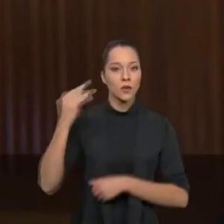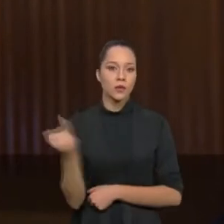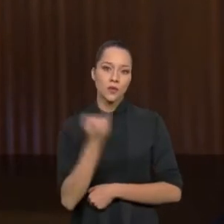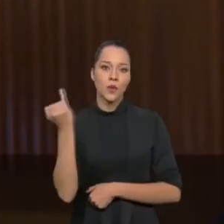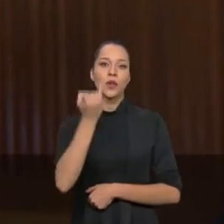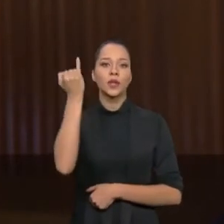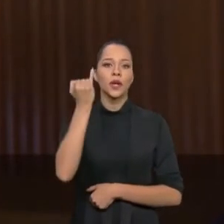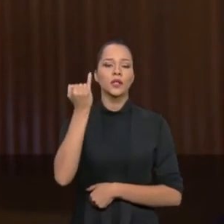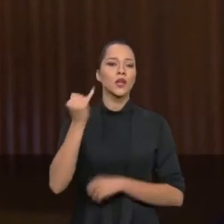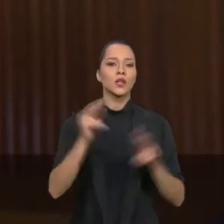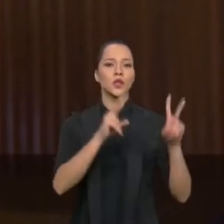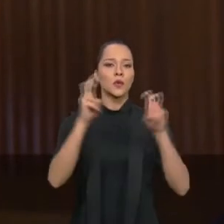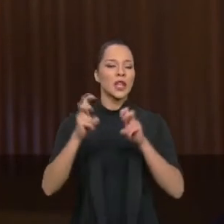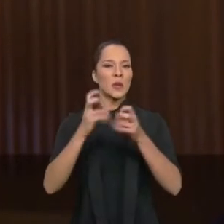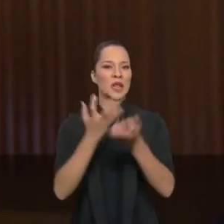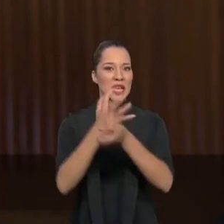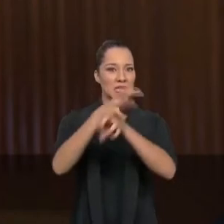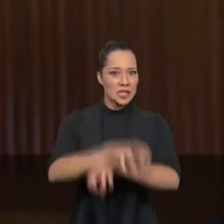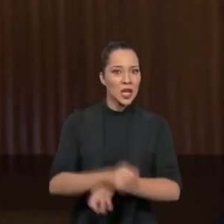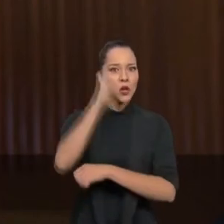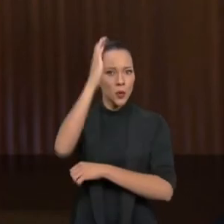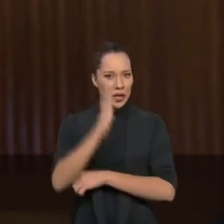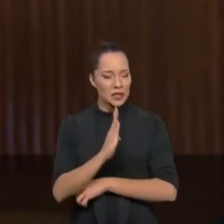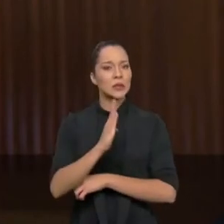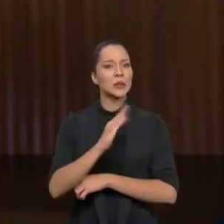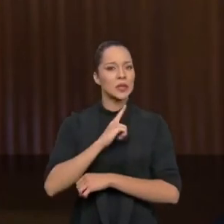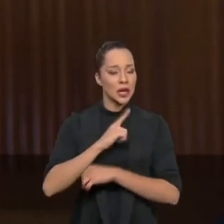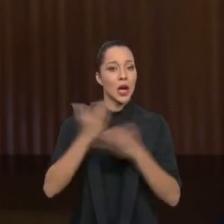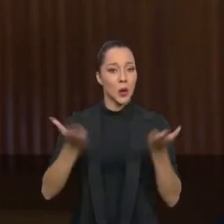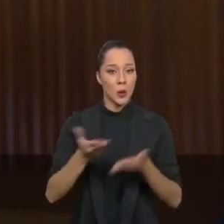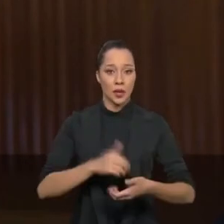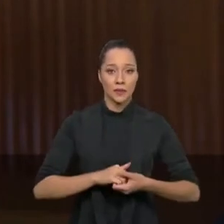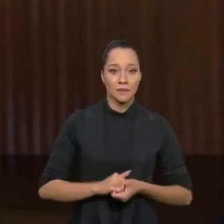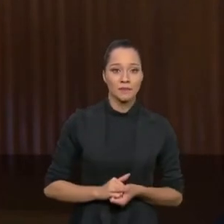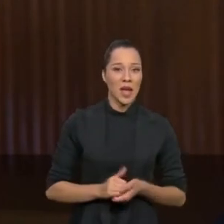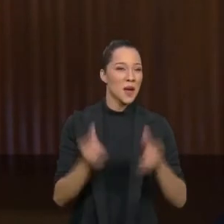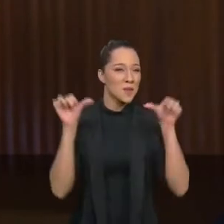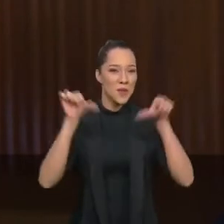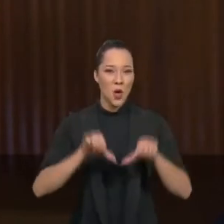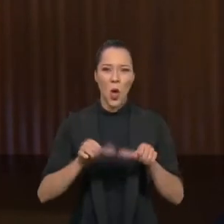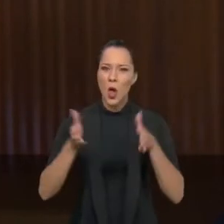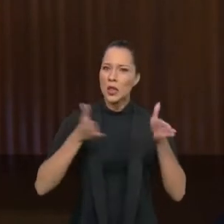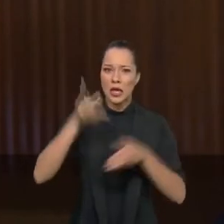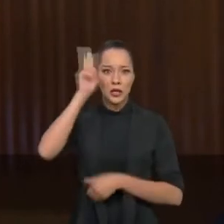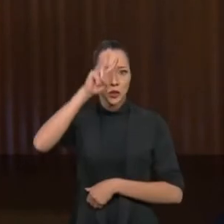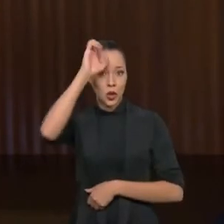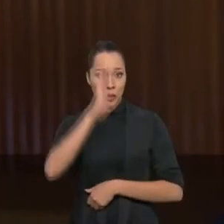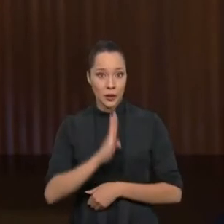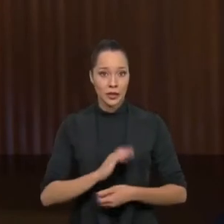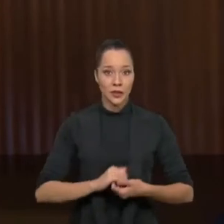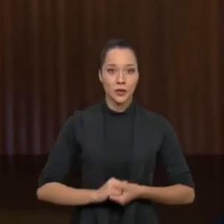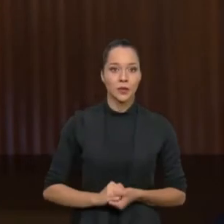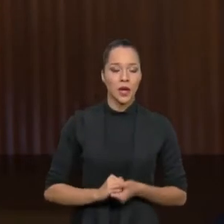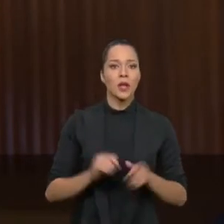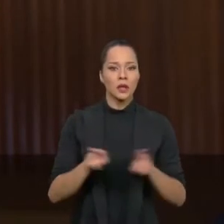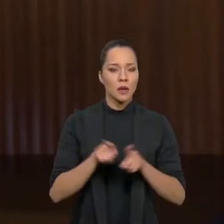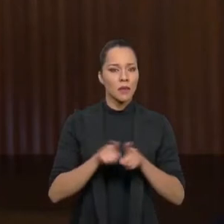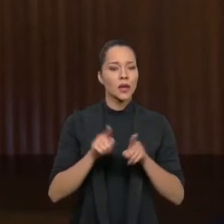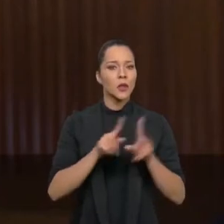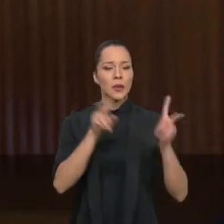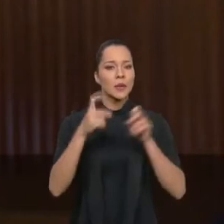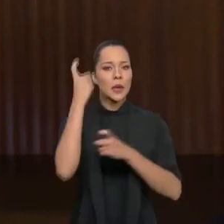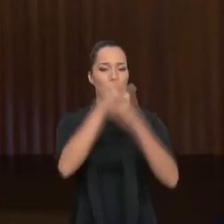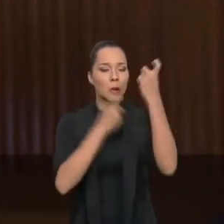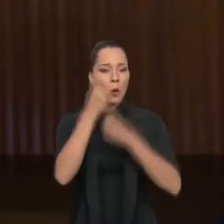importantes sobre a seca que o país tem enfrentado, a pior da história do Brasil, e sobre a